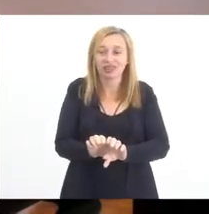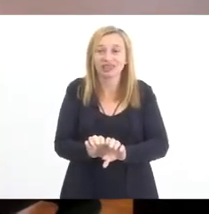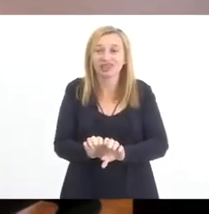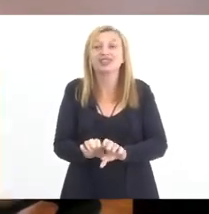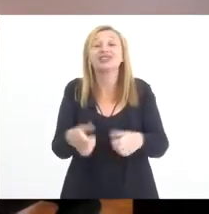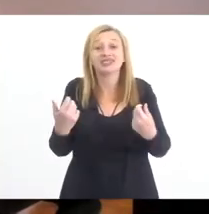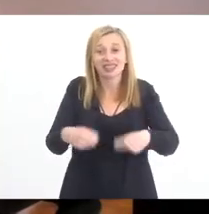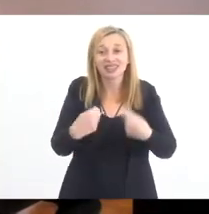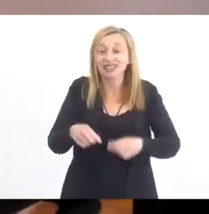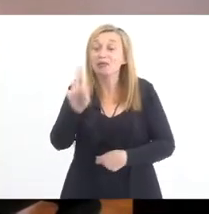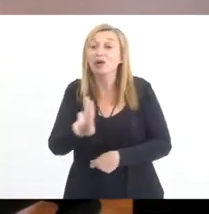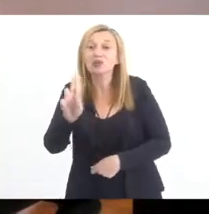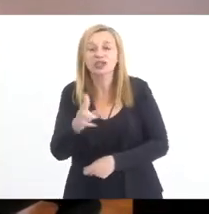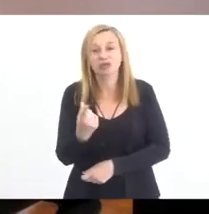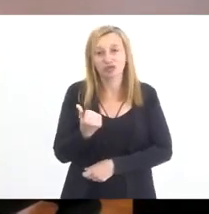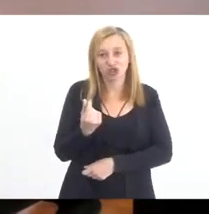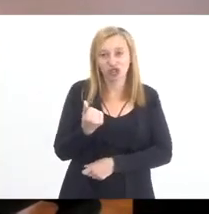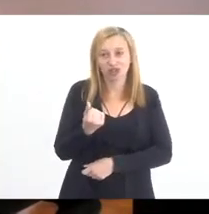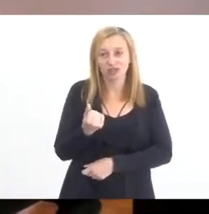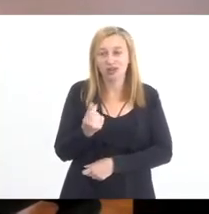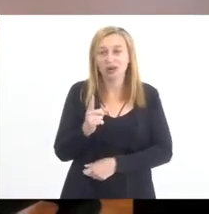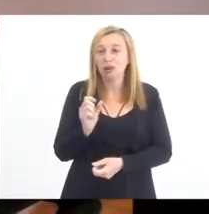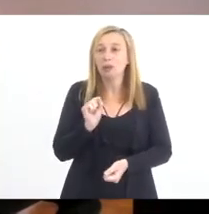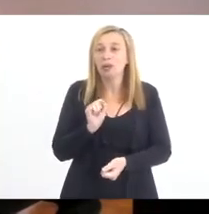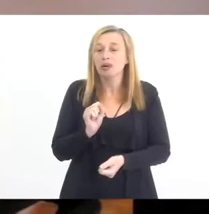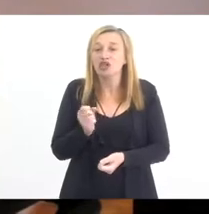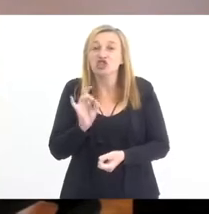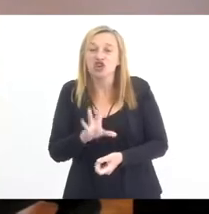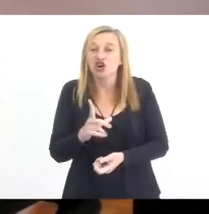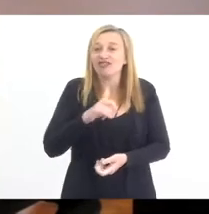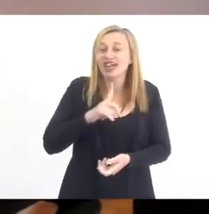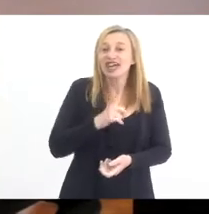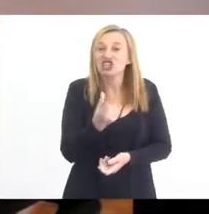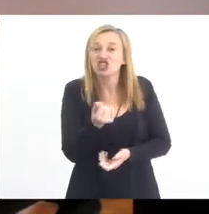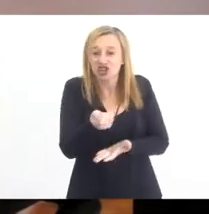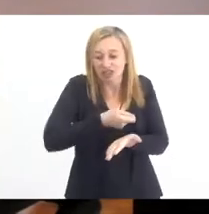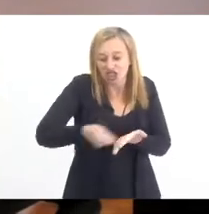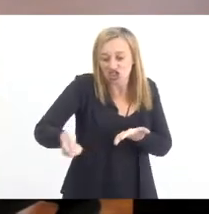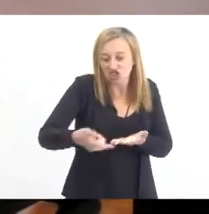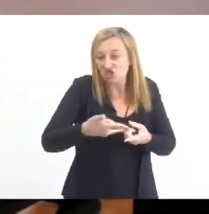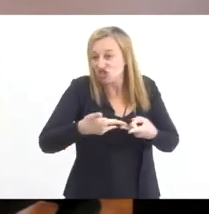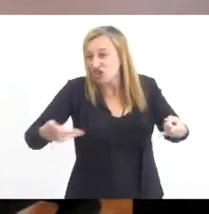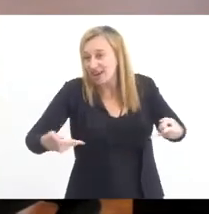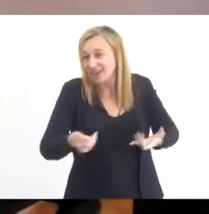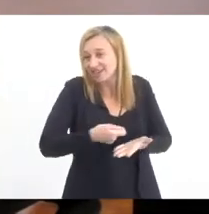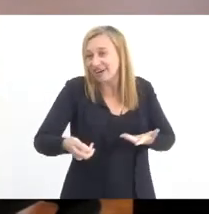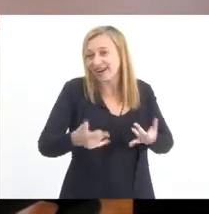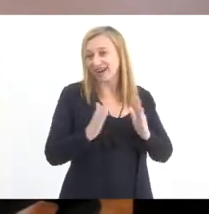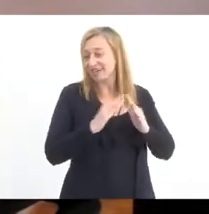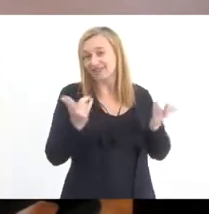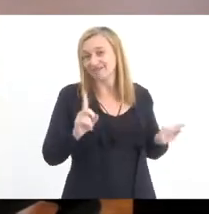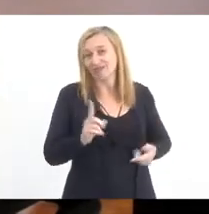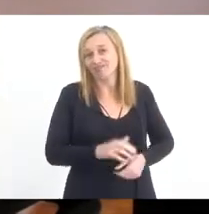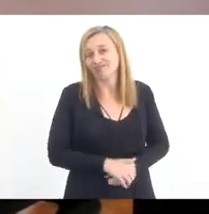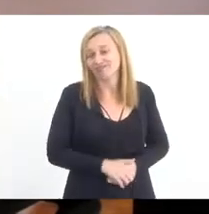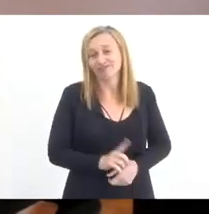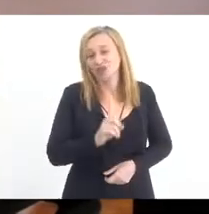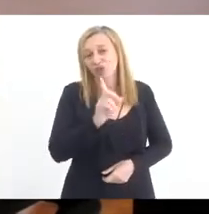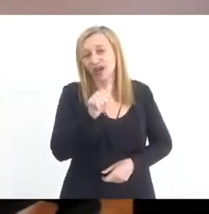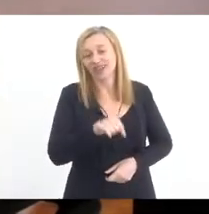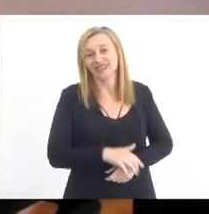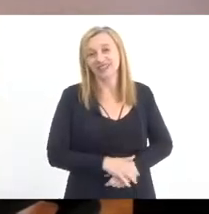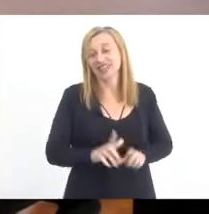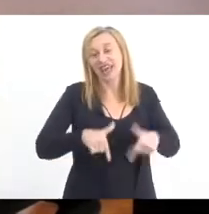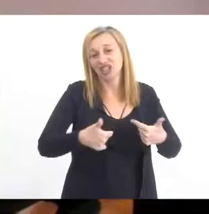suficientes para usar o dinheiro. Não basta ter dinheiro em conta e fazer cheque na casa e vídeo, uma coisa desse tipo. Não é assim que